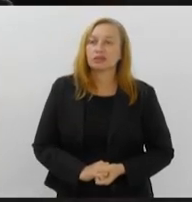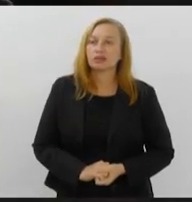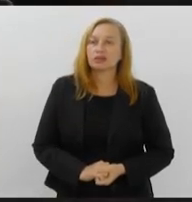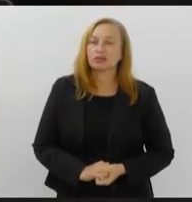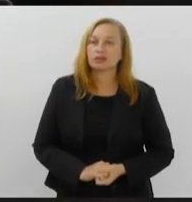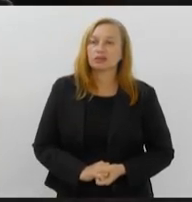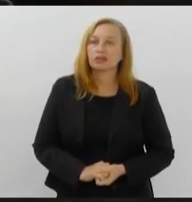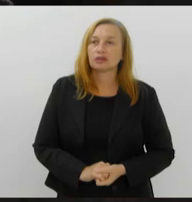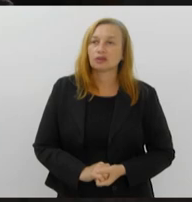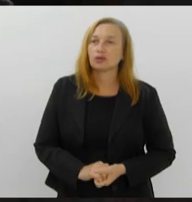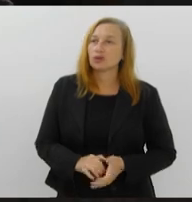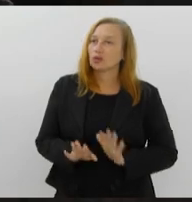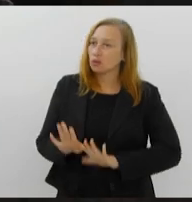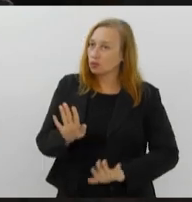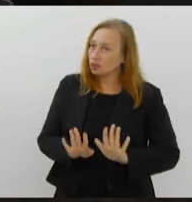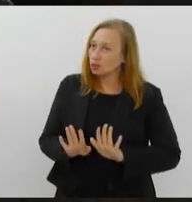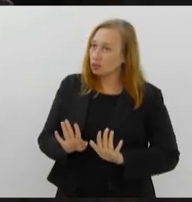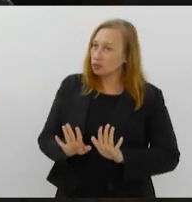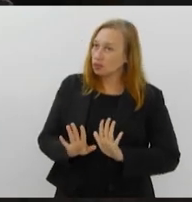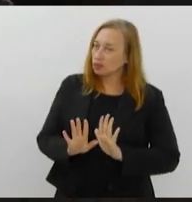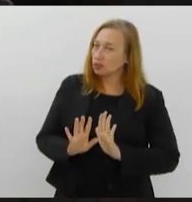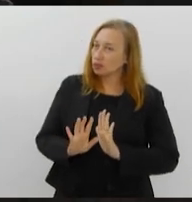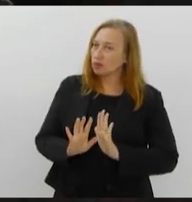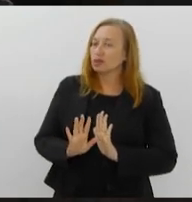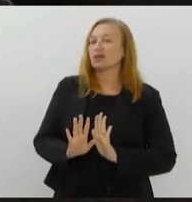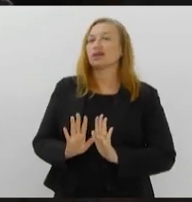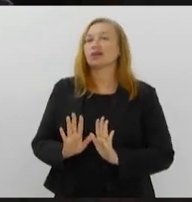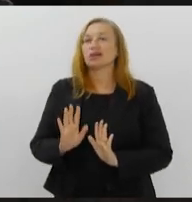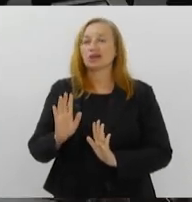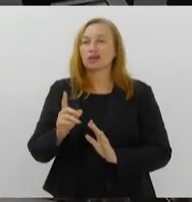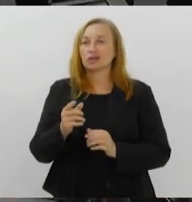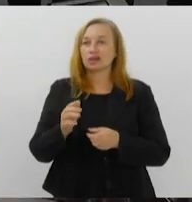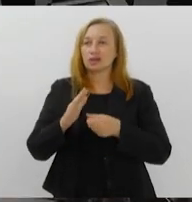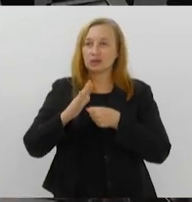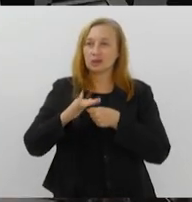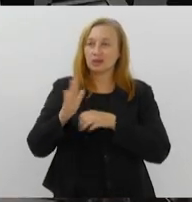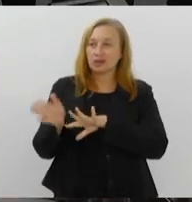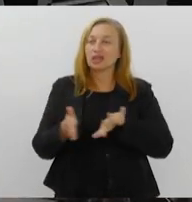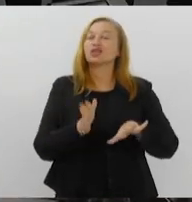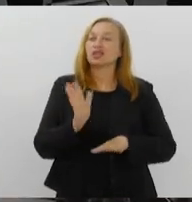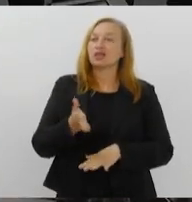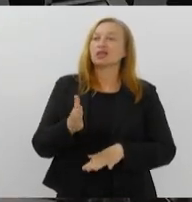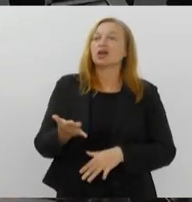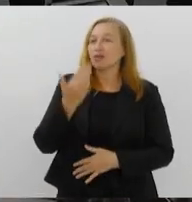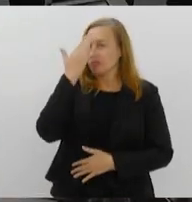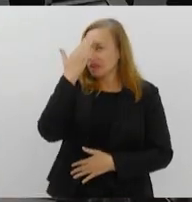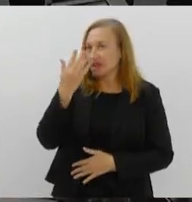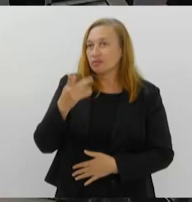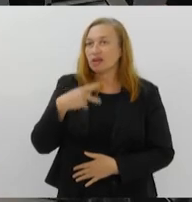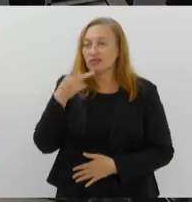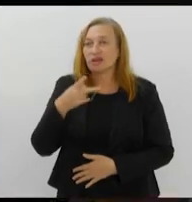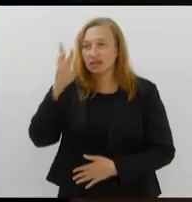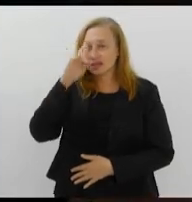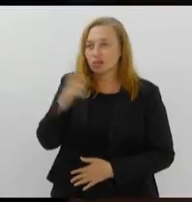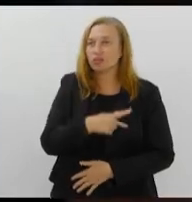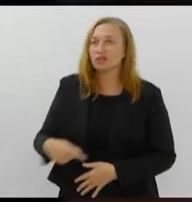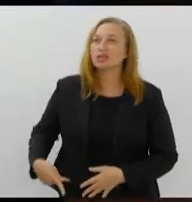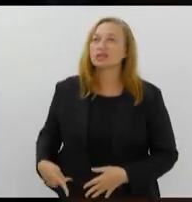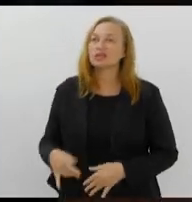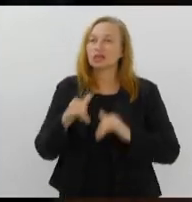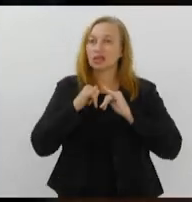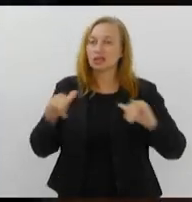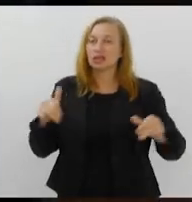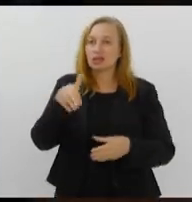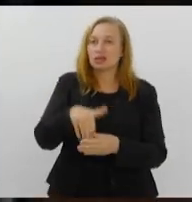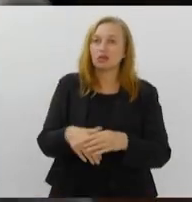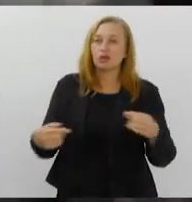cuidado para não desligar. Se pegar em cima, ele desliga. Ele estava já desligado aqui embaixo. É, obrigado pela fala aqui, senhora presidenta. Queria declarar o